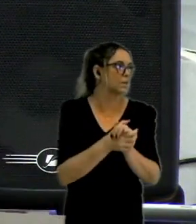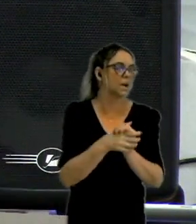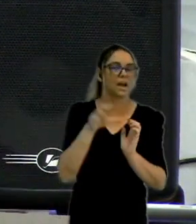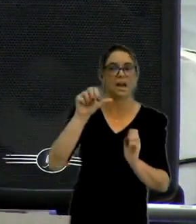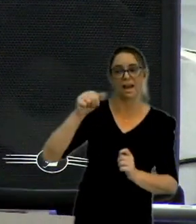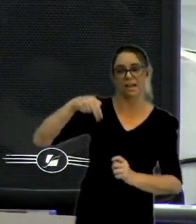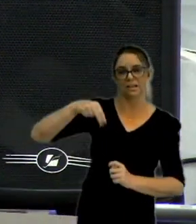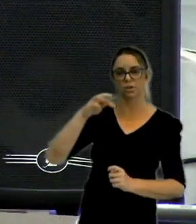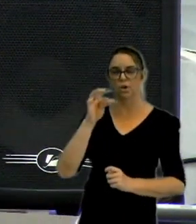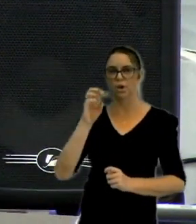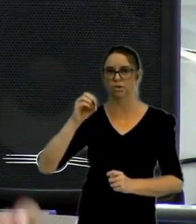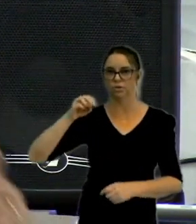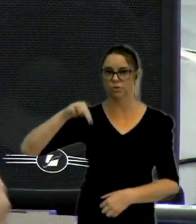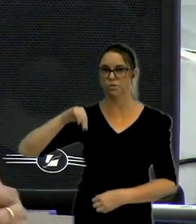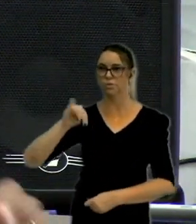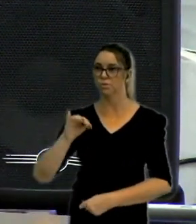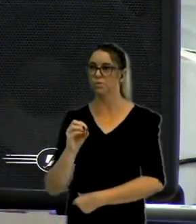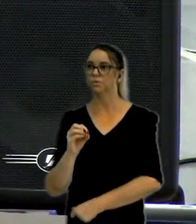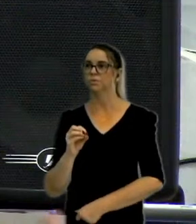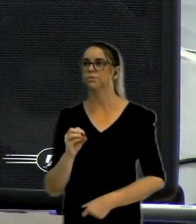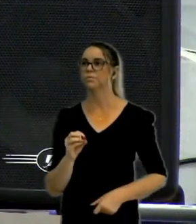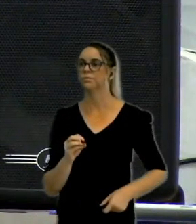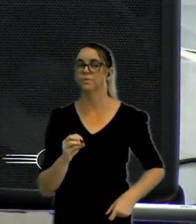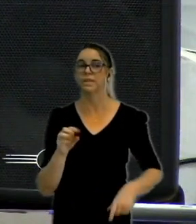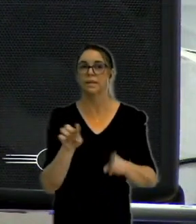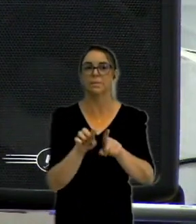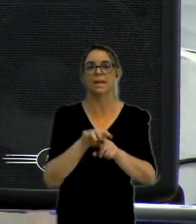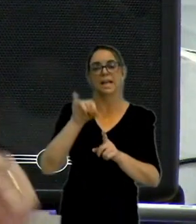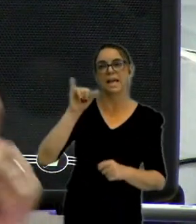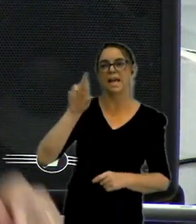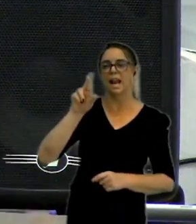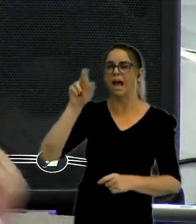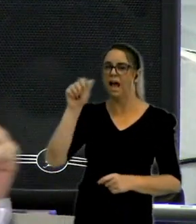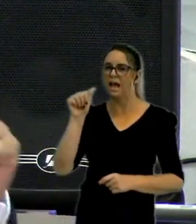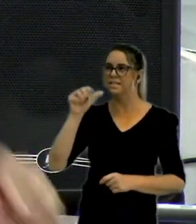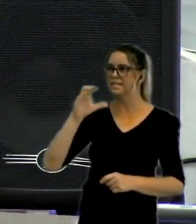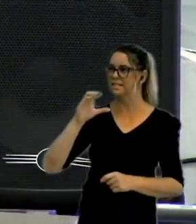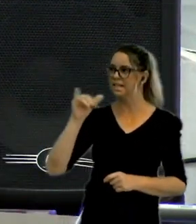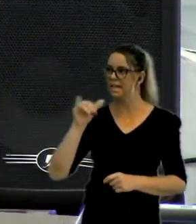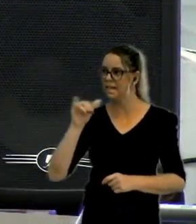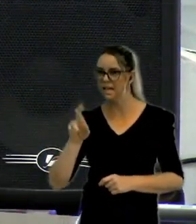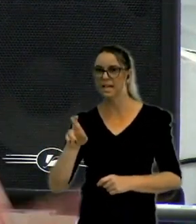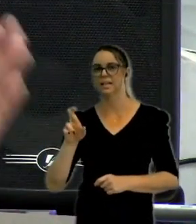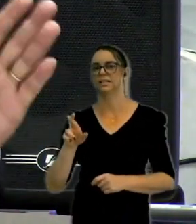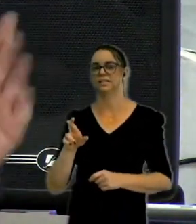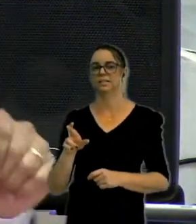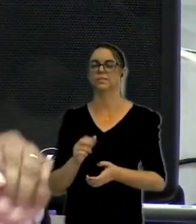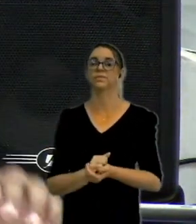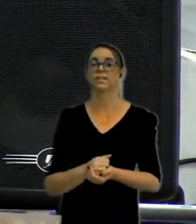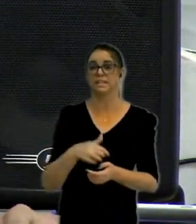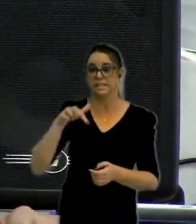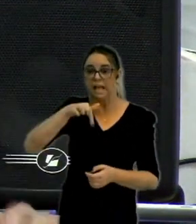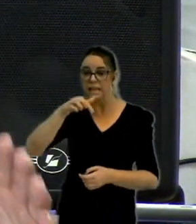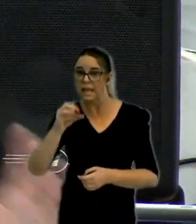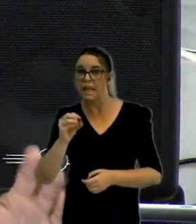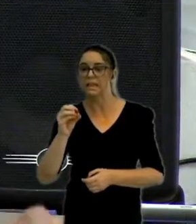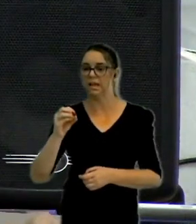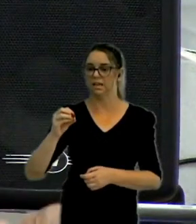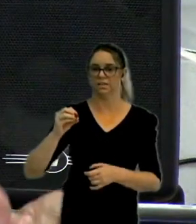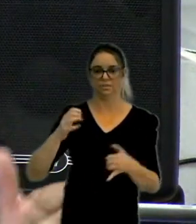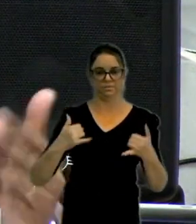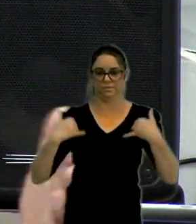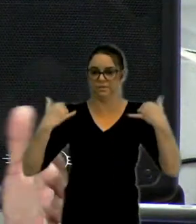Antônio Galdino da Silva e a Iraci Francisca da Conceição. 70 anos